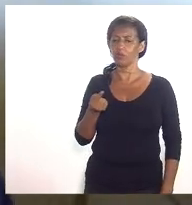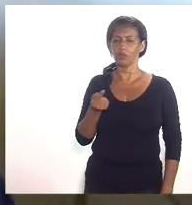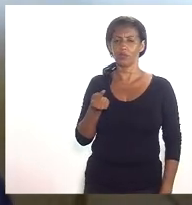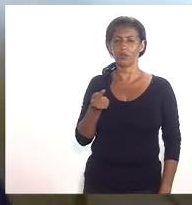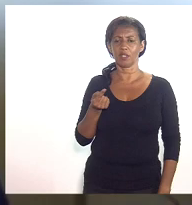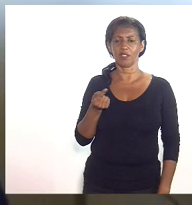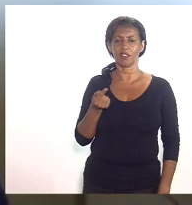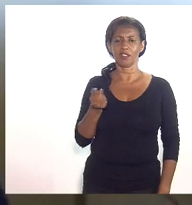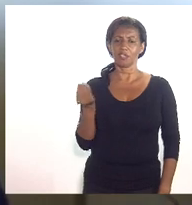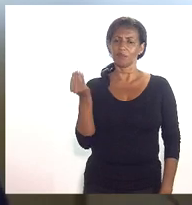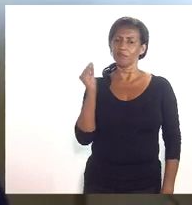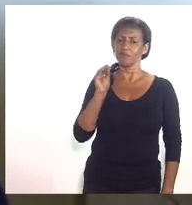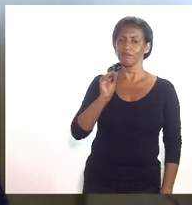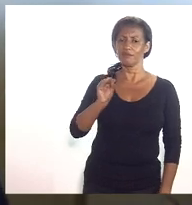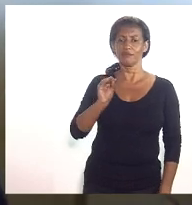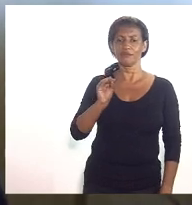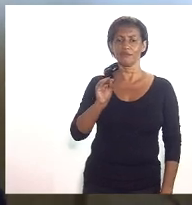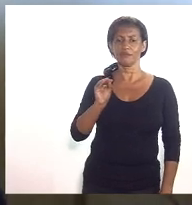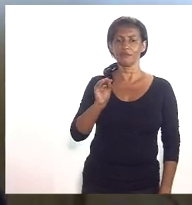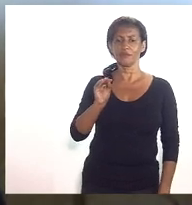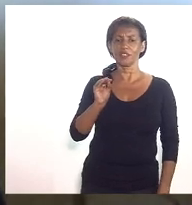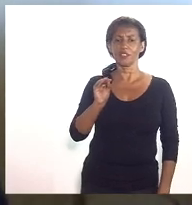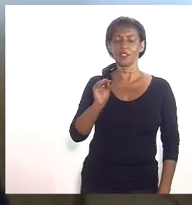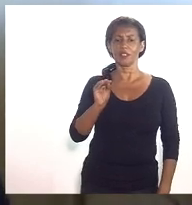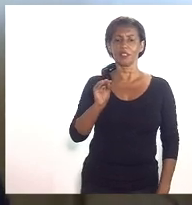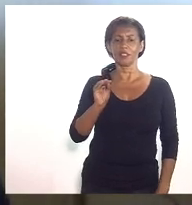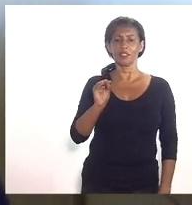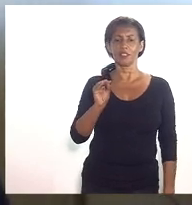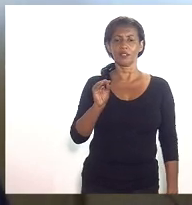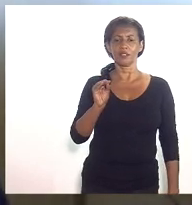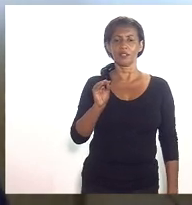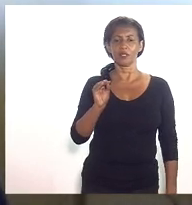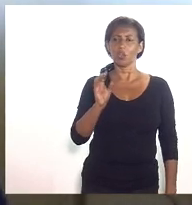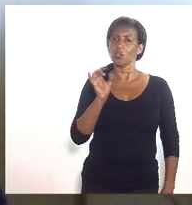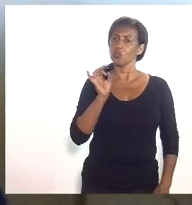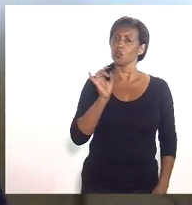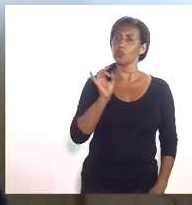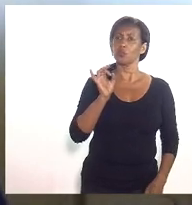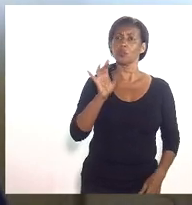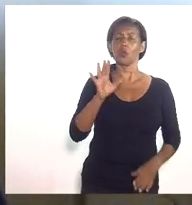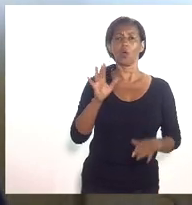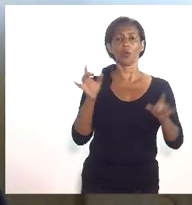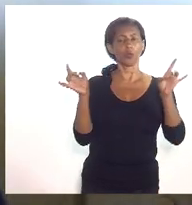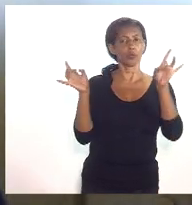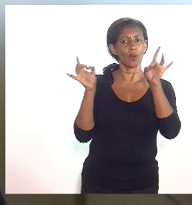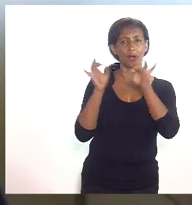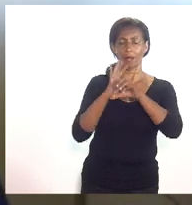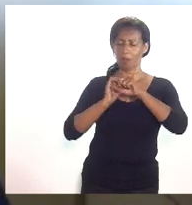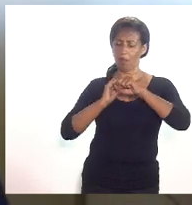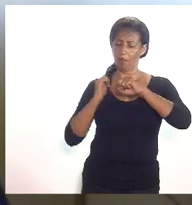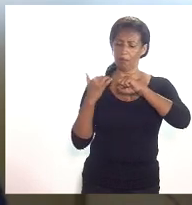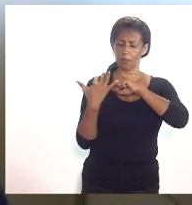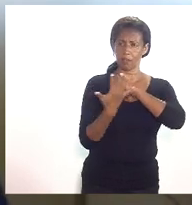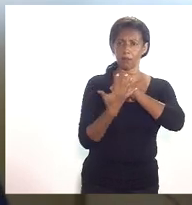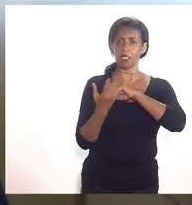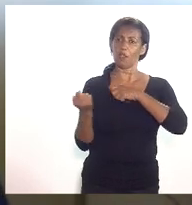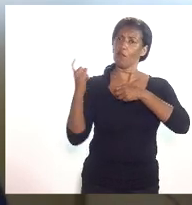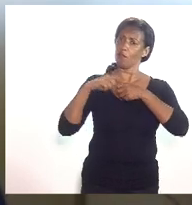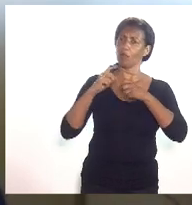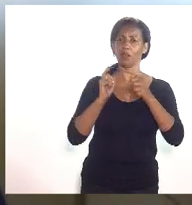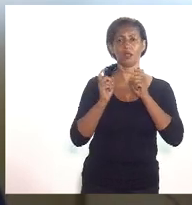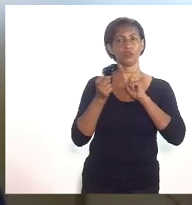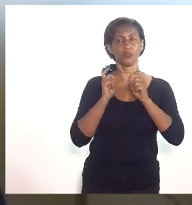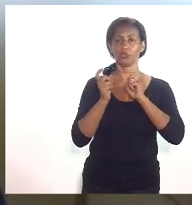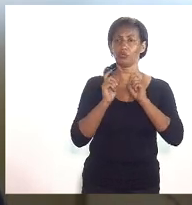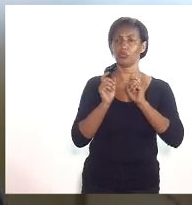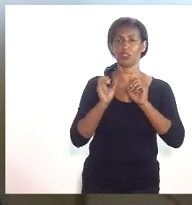se aplicará o dispositivo somente quando terminar a pandemia. É só reforçar isso